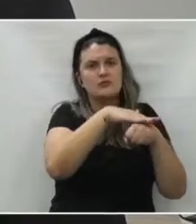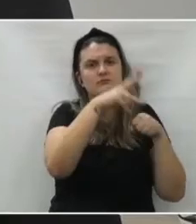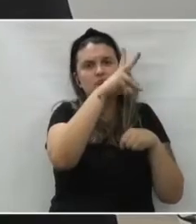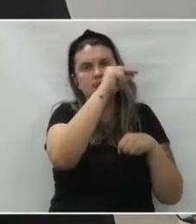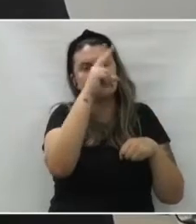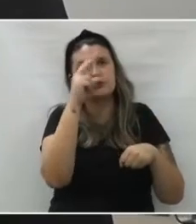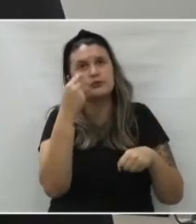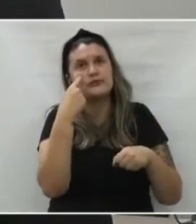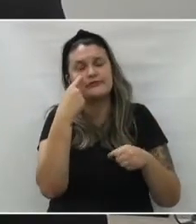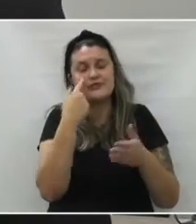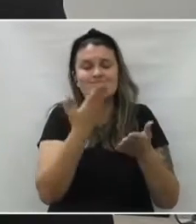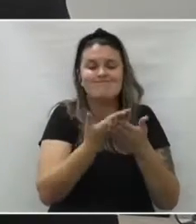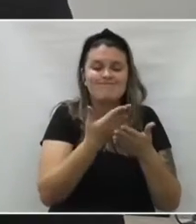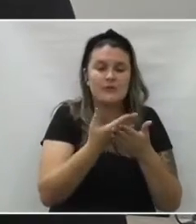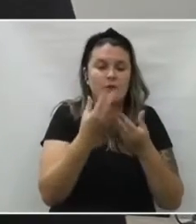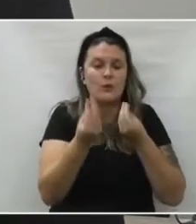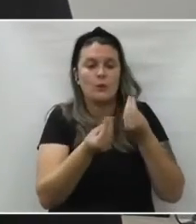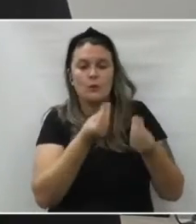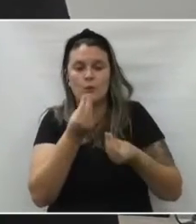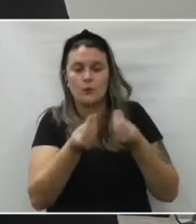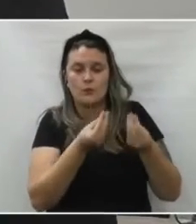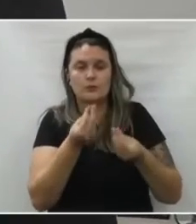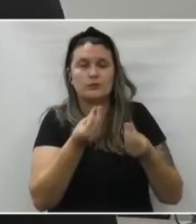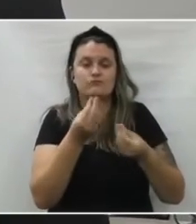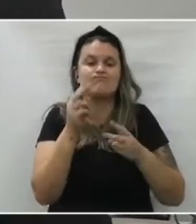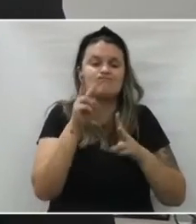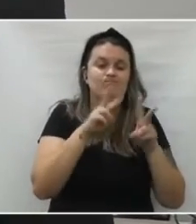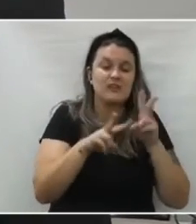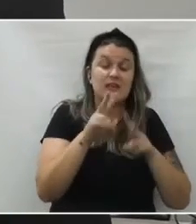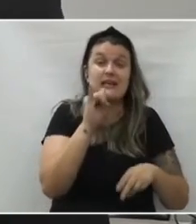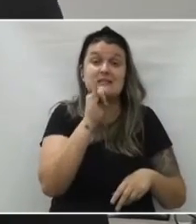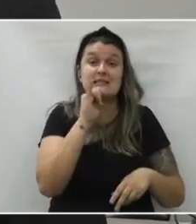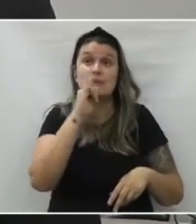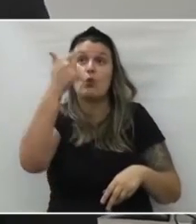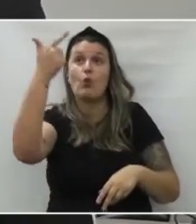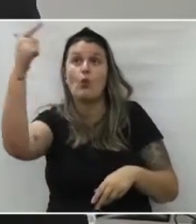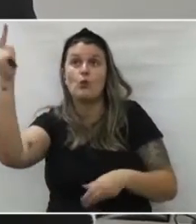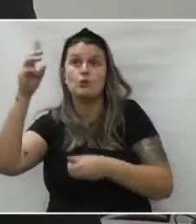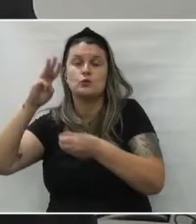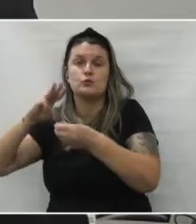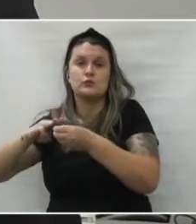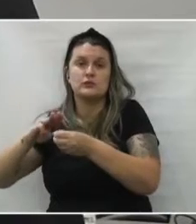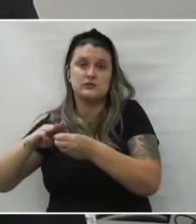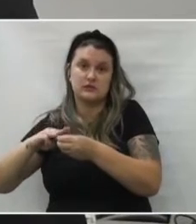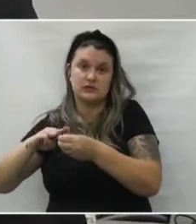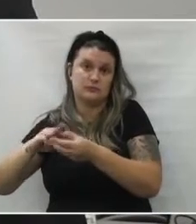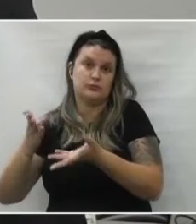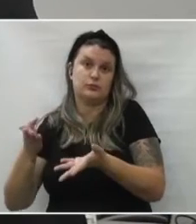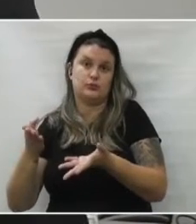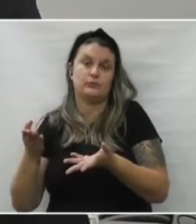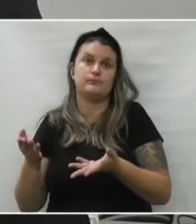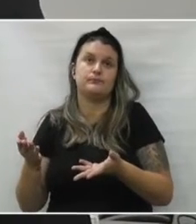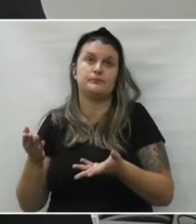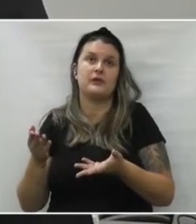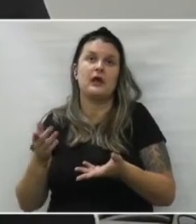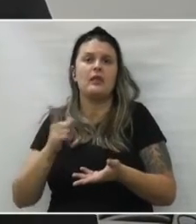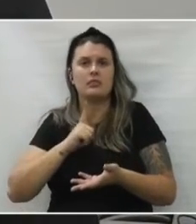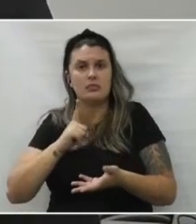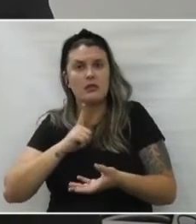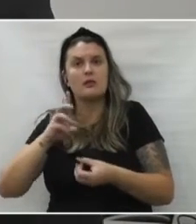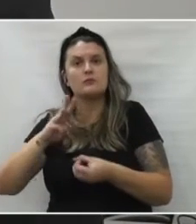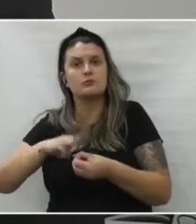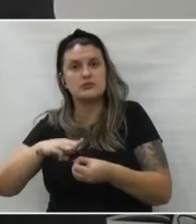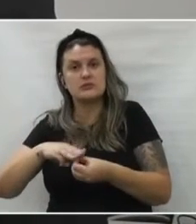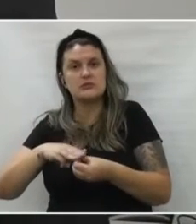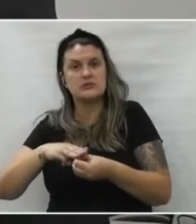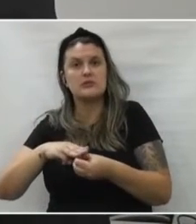sendo feito estudos, está sendo visto exemplos que temos em outros municípios. Tem municípios